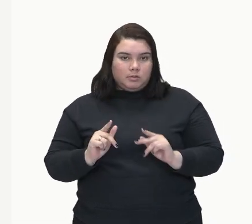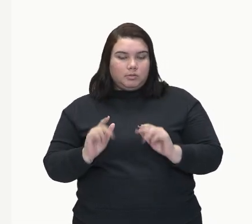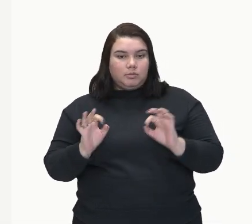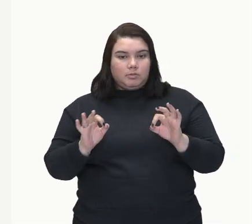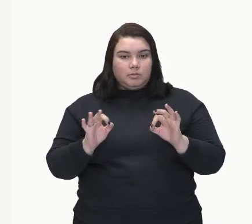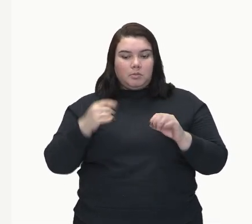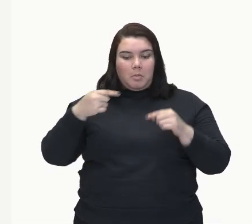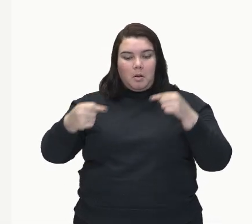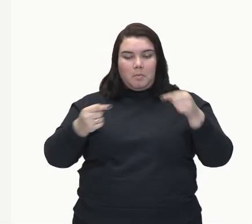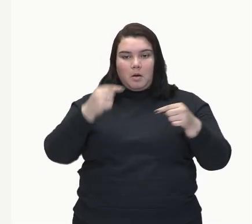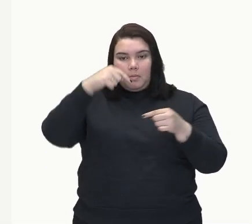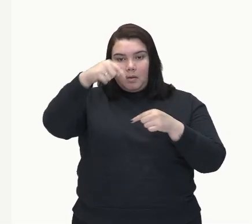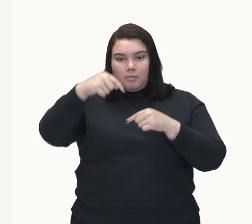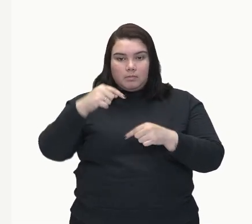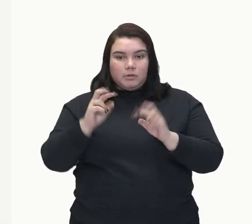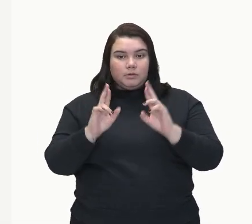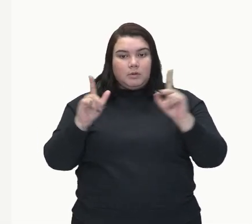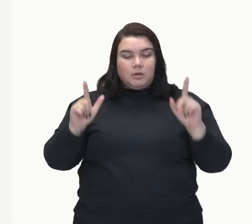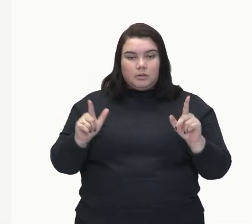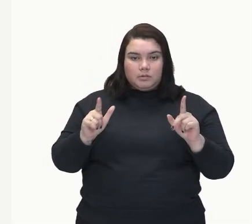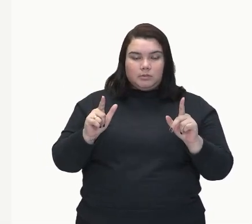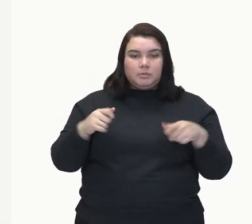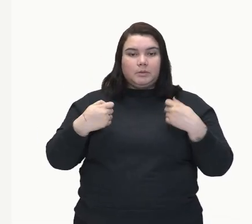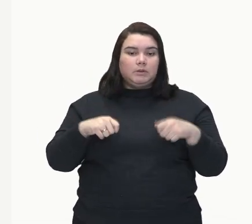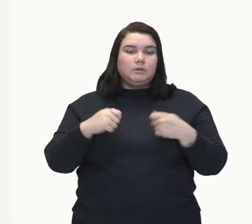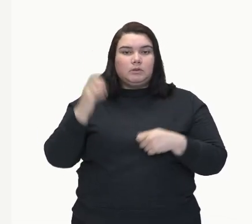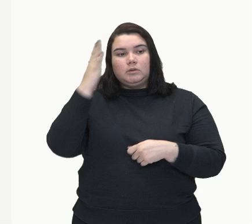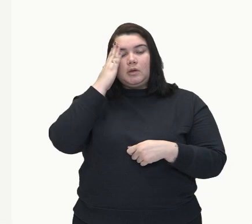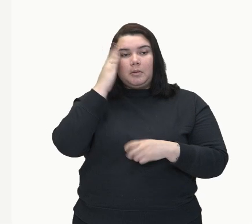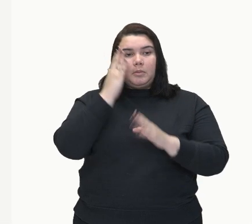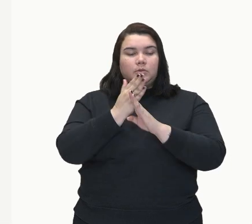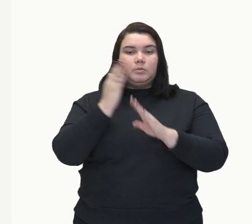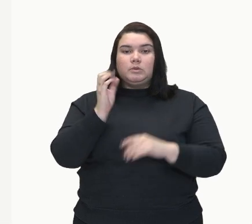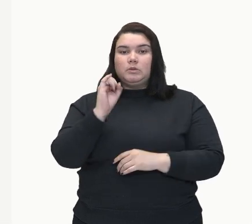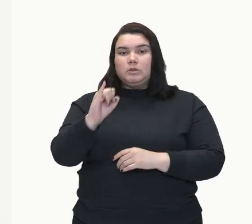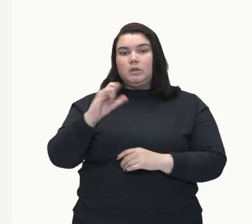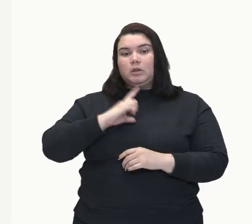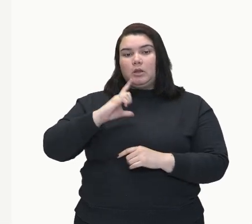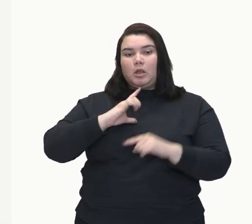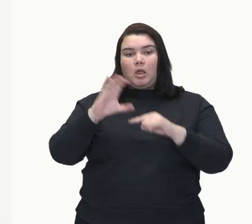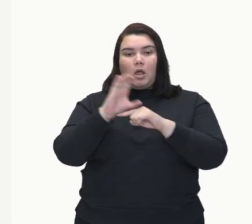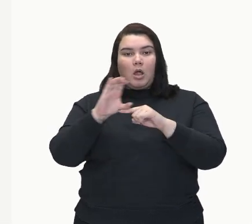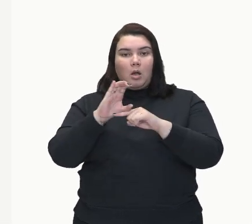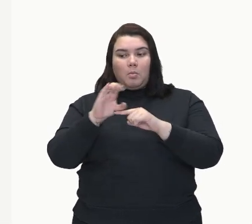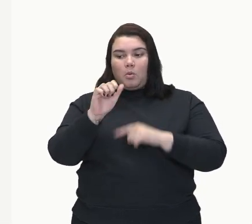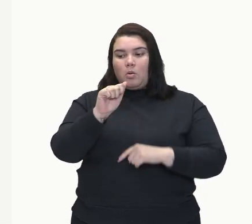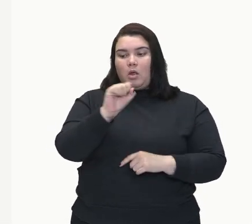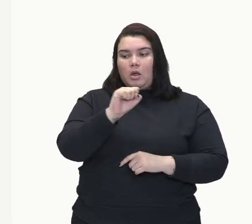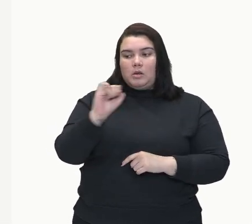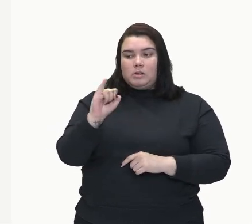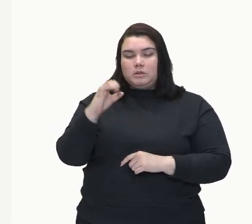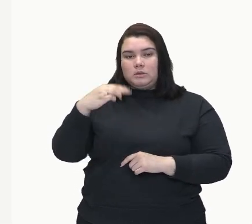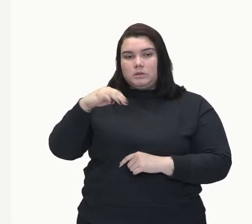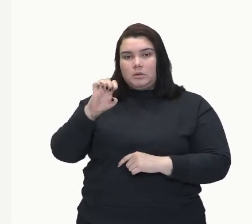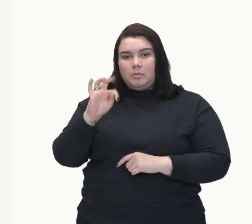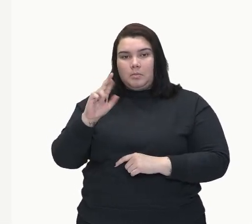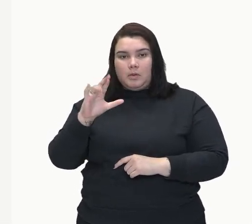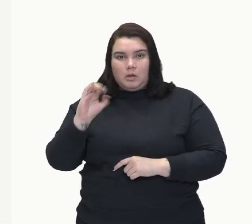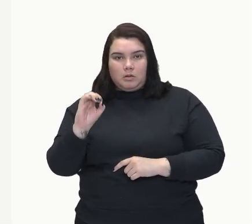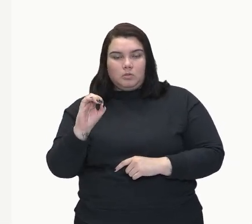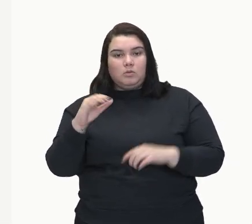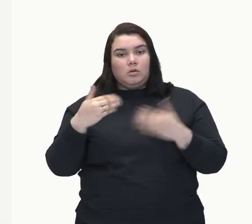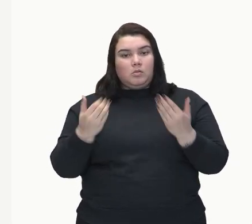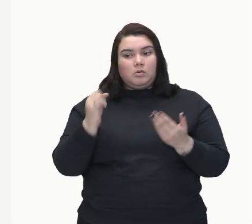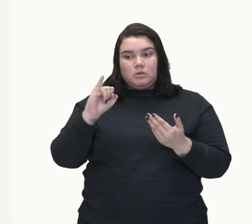É preciso saber identificar se tem carbono assimétrico. Se não tem, quer dizer que não vai